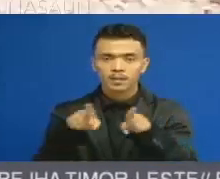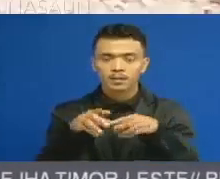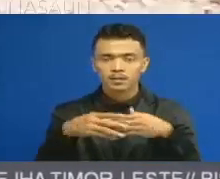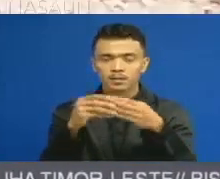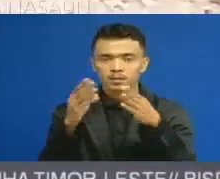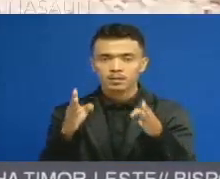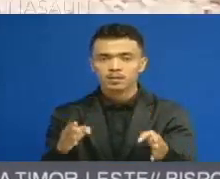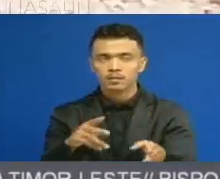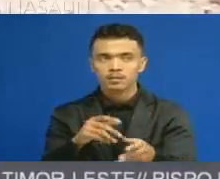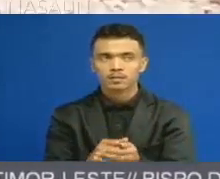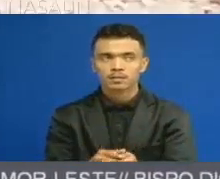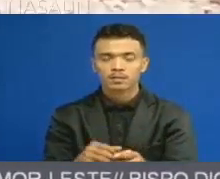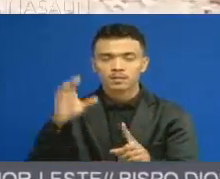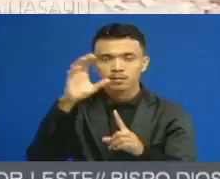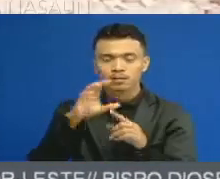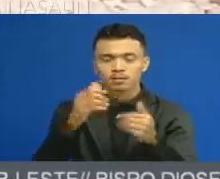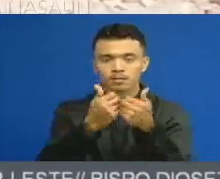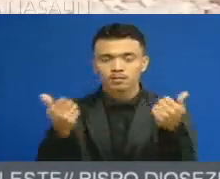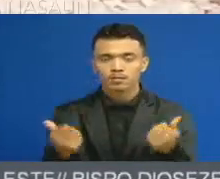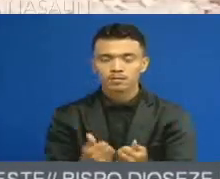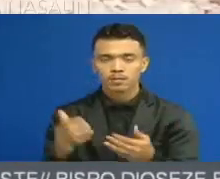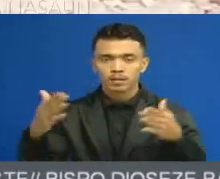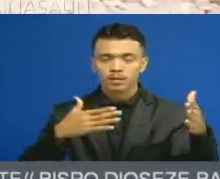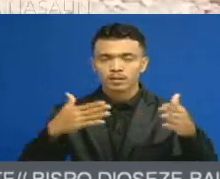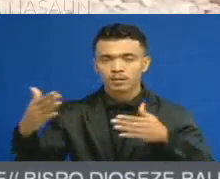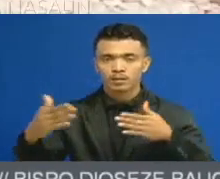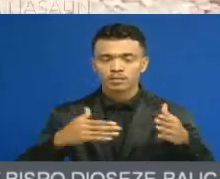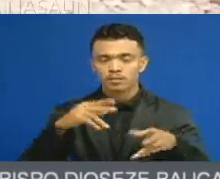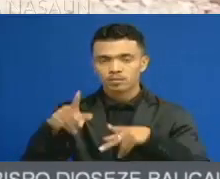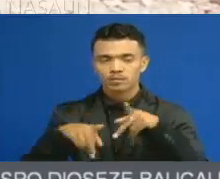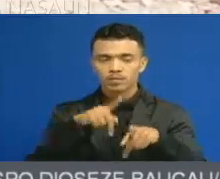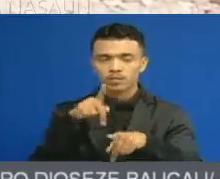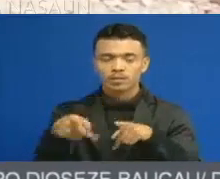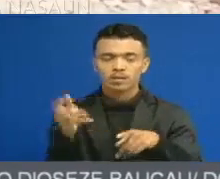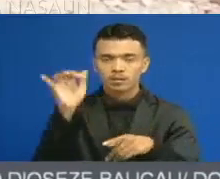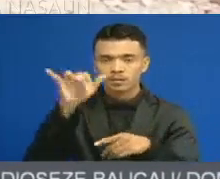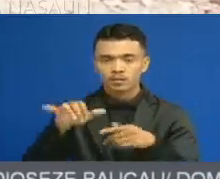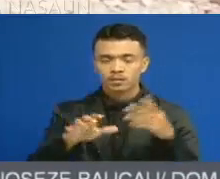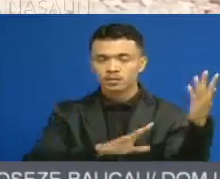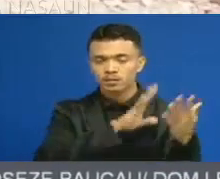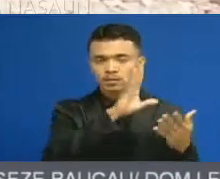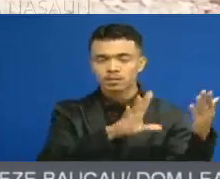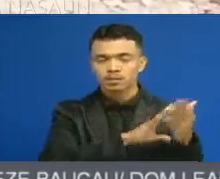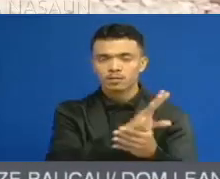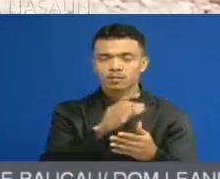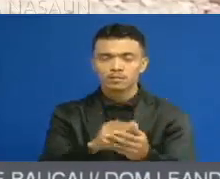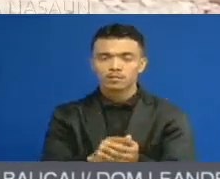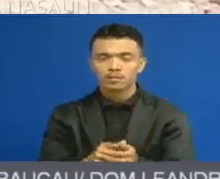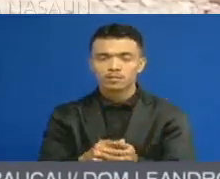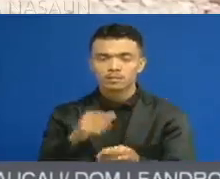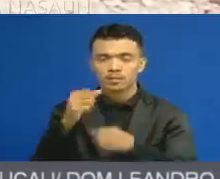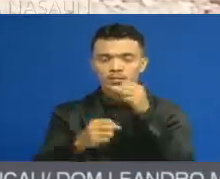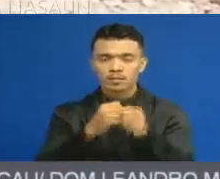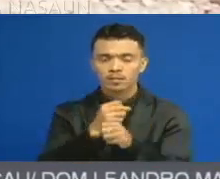sivir suku, halibur mos ita ne populasaun ke ita ne komunidade sira, ita celebra anniversario